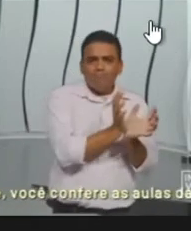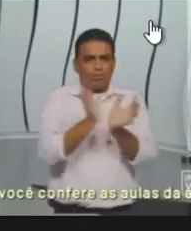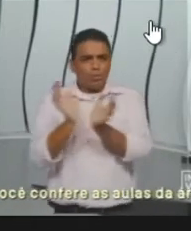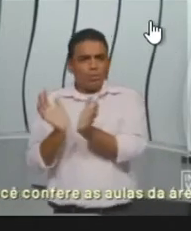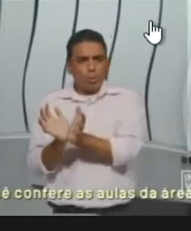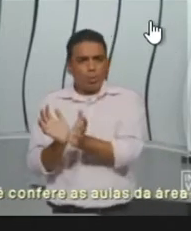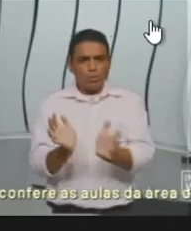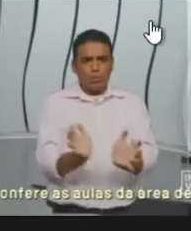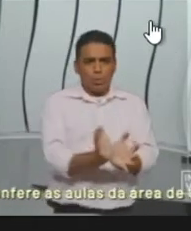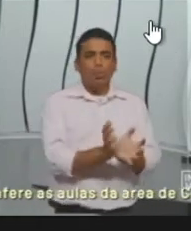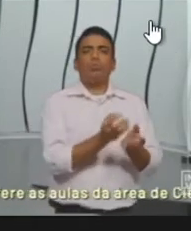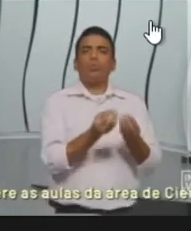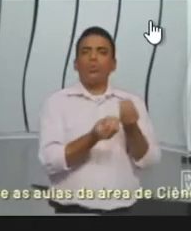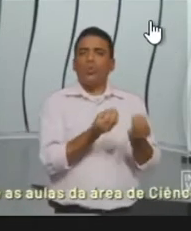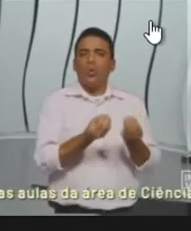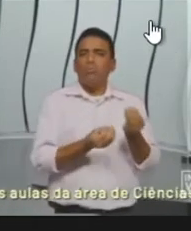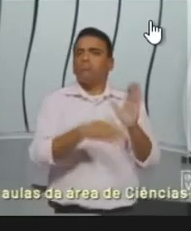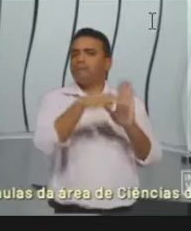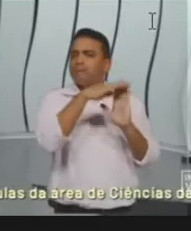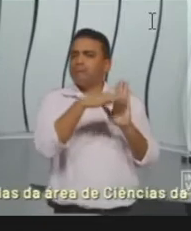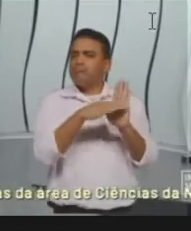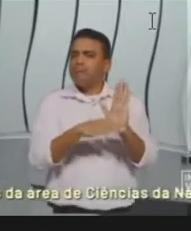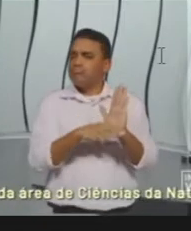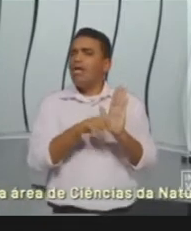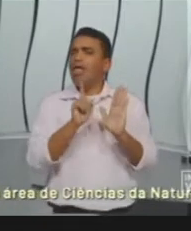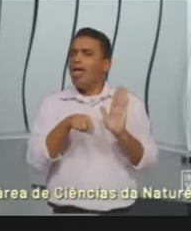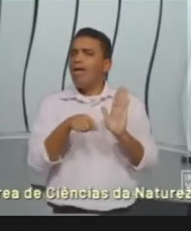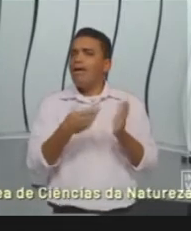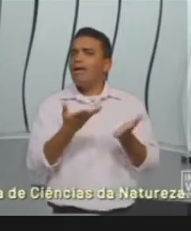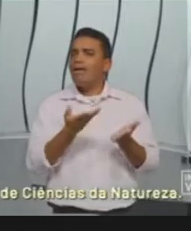a classificar grupos de seres vivos.